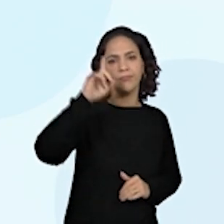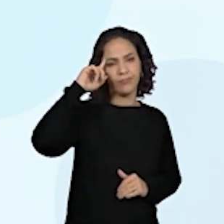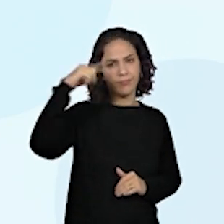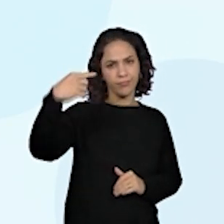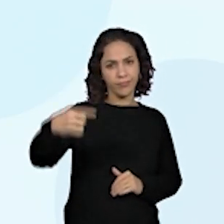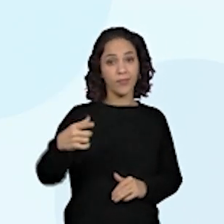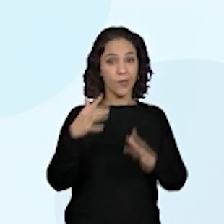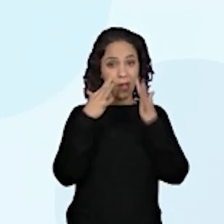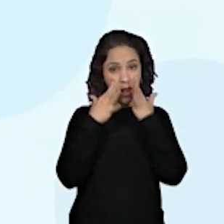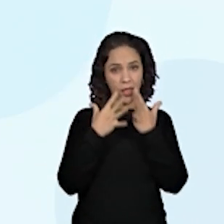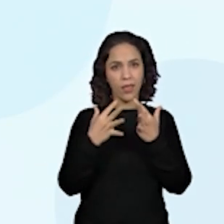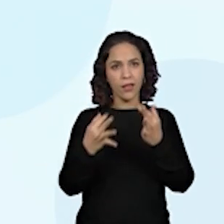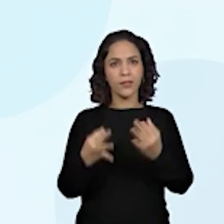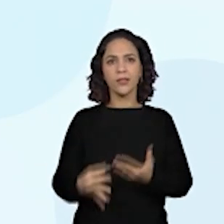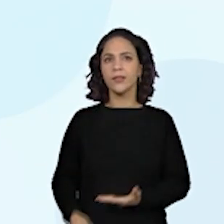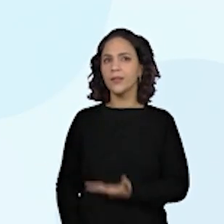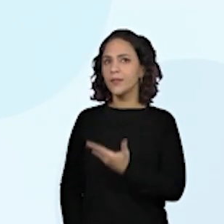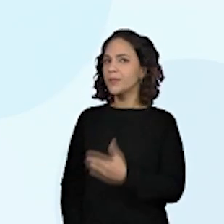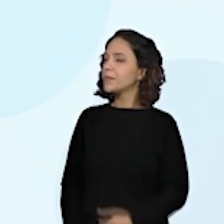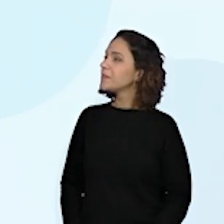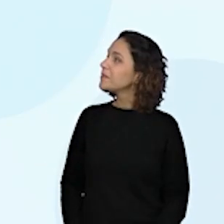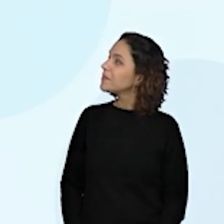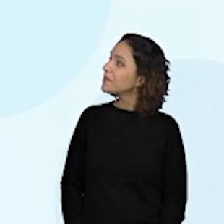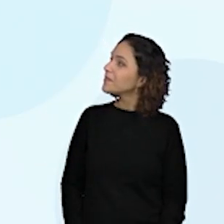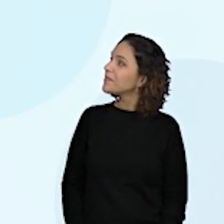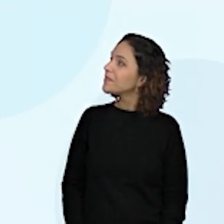Atenção à animação na tela, estudantes. Observem.